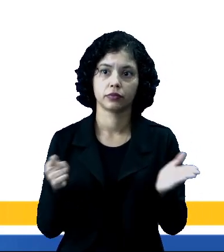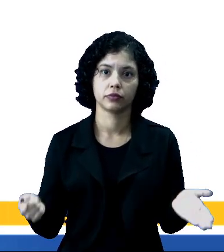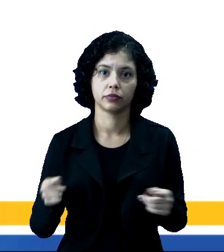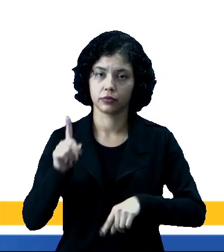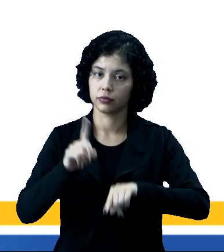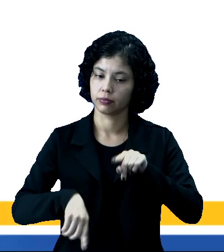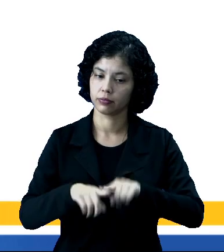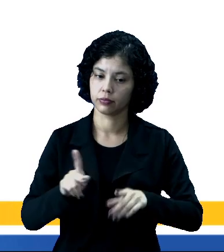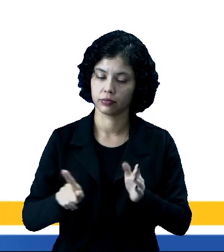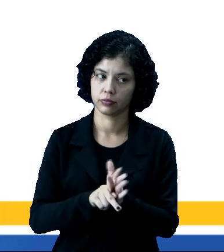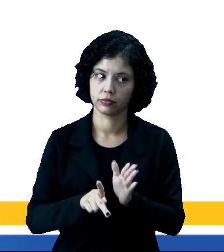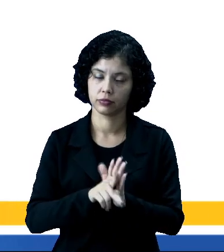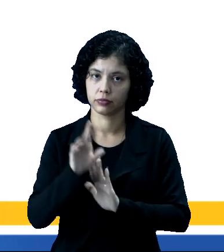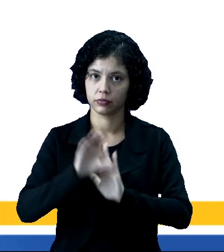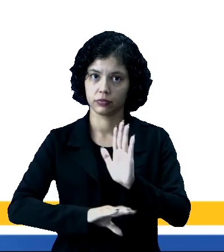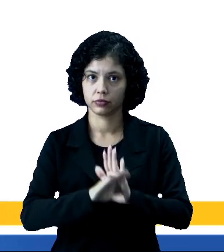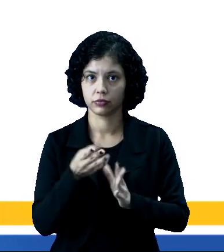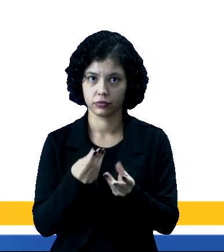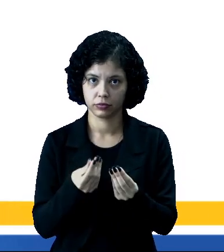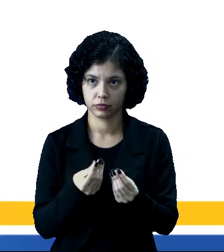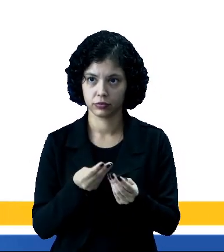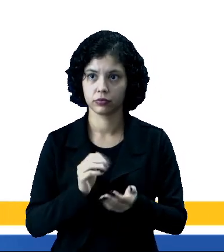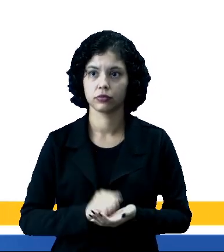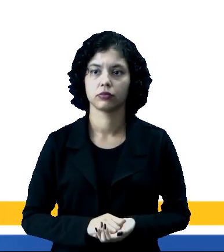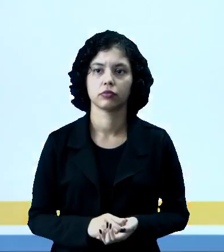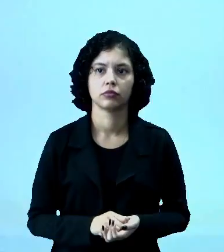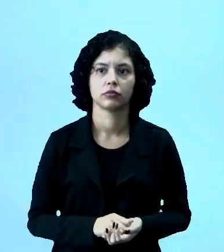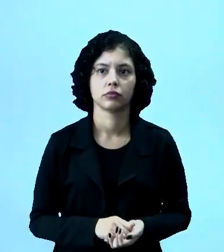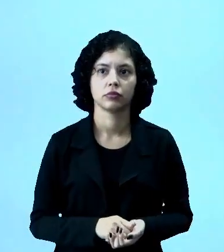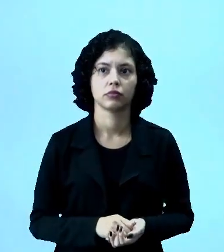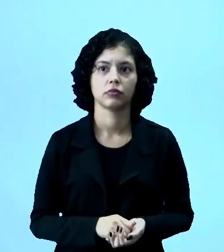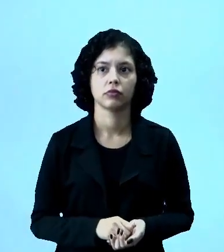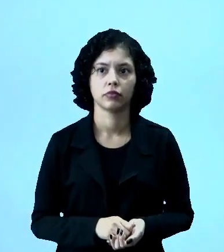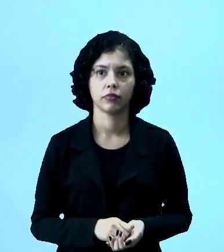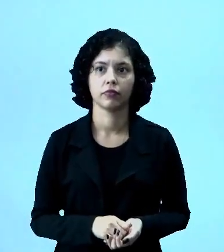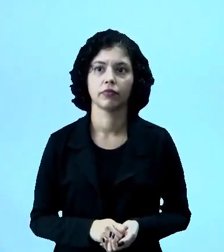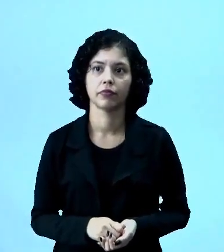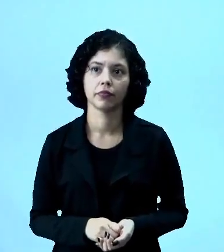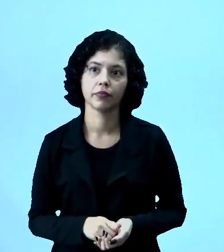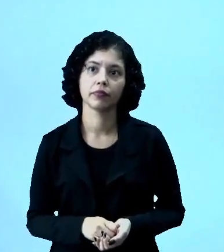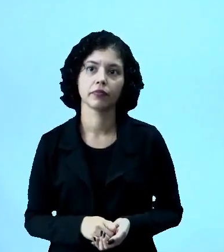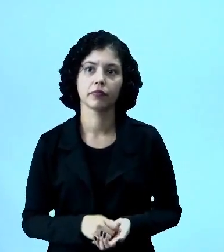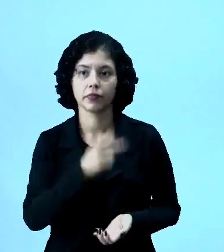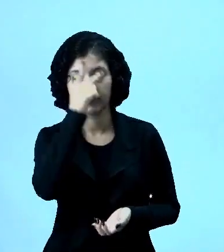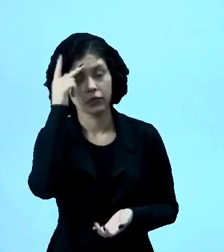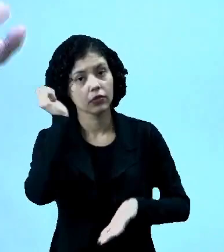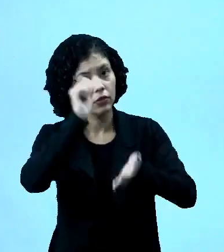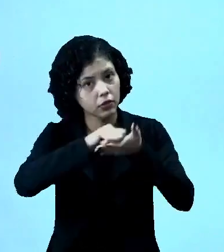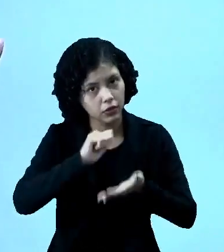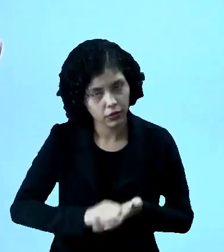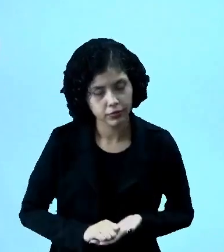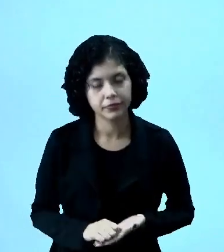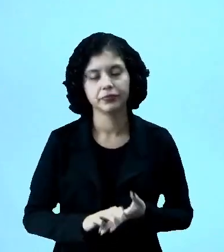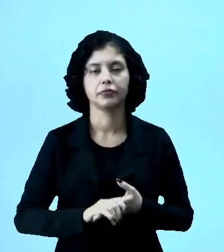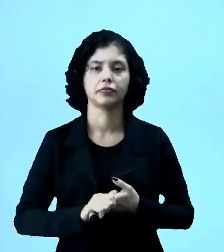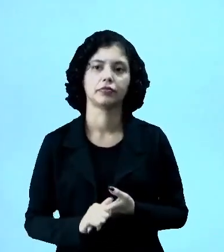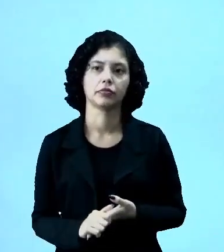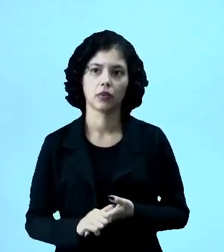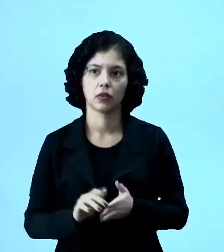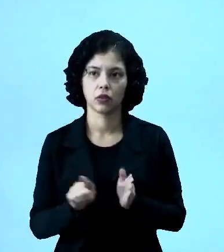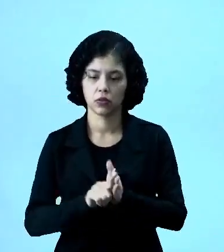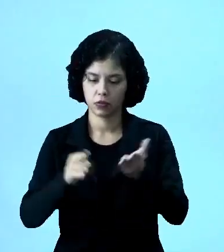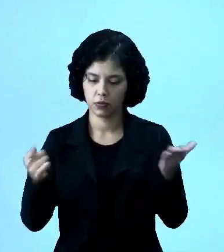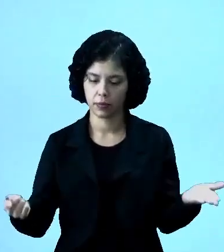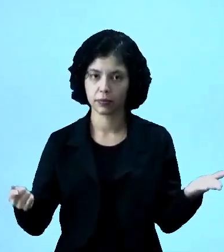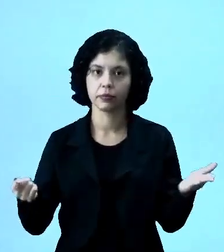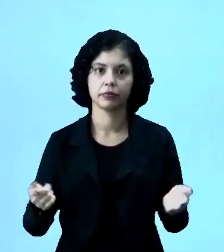a matéria do jornal, né, a matéria física. O emissor, o periódico, quando a gente fala do jornal, mas é as pessoas que escrevem o jornal, né? Não é o